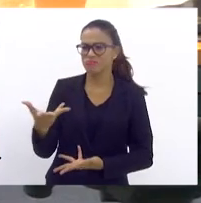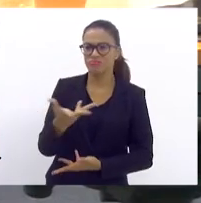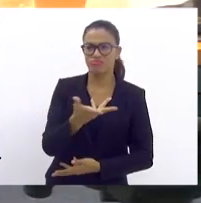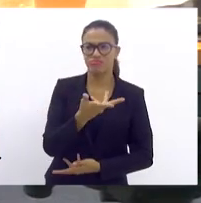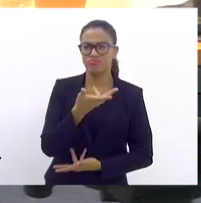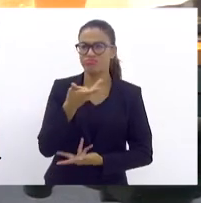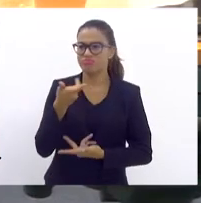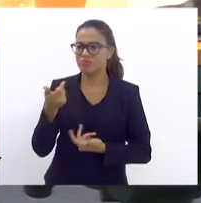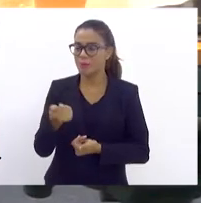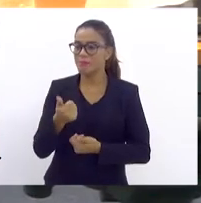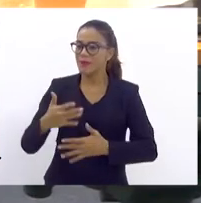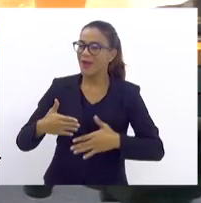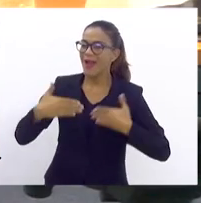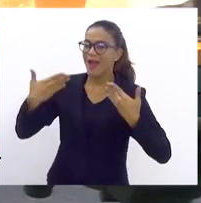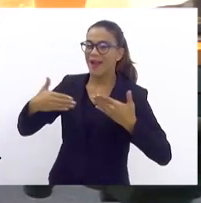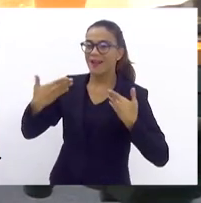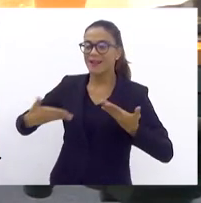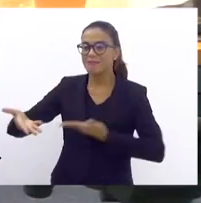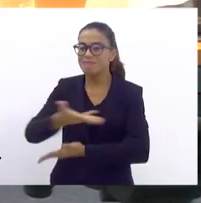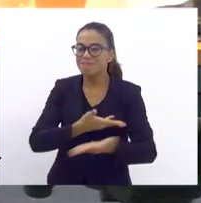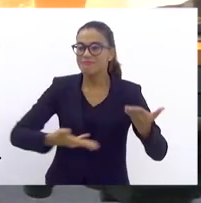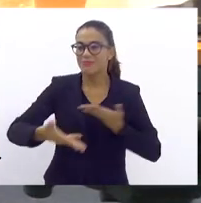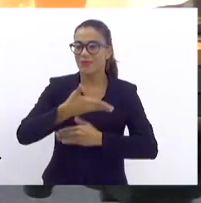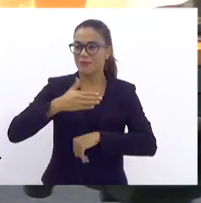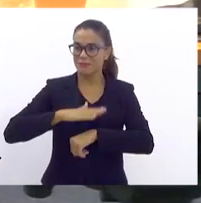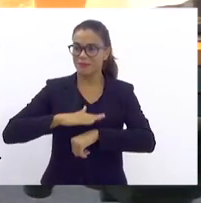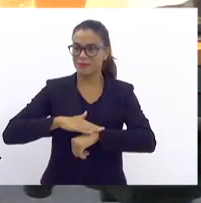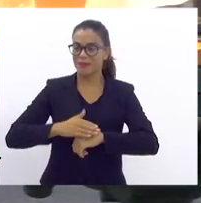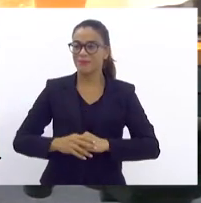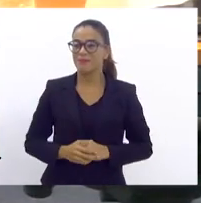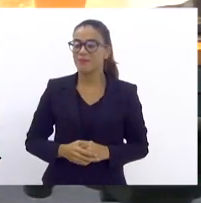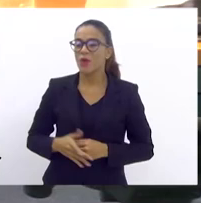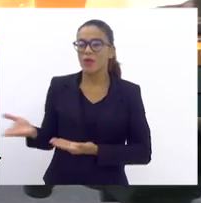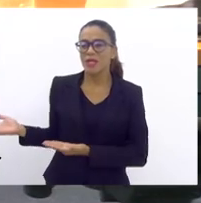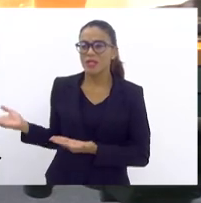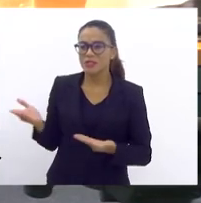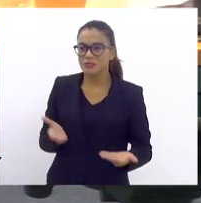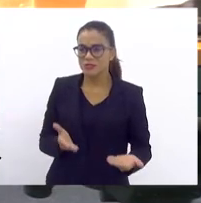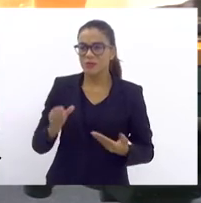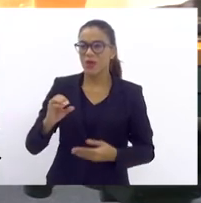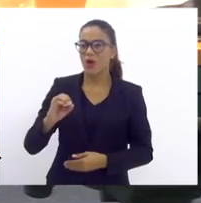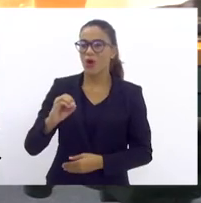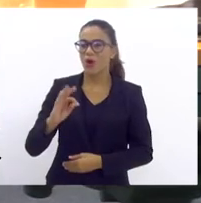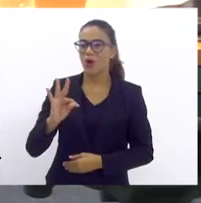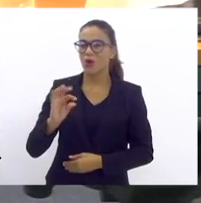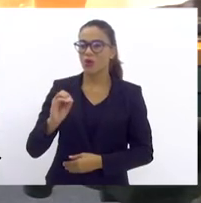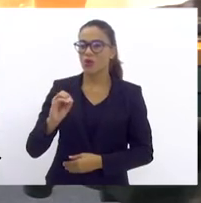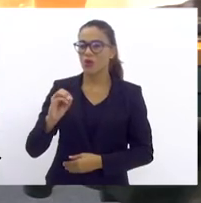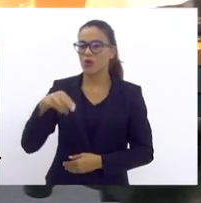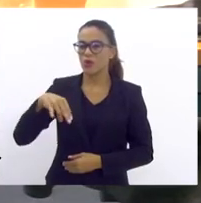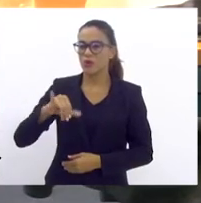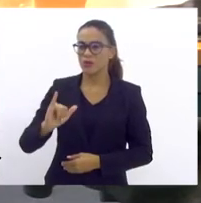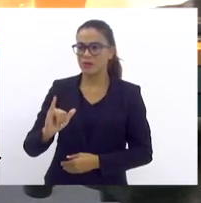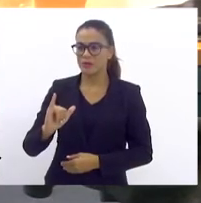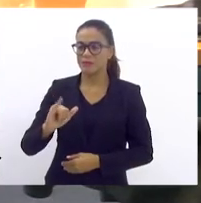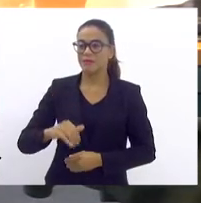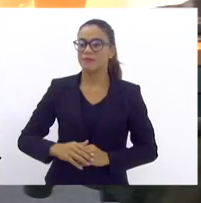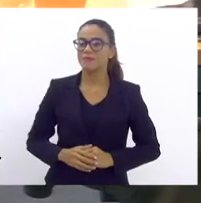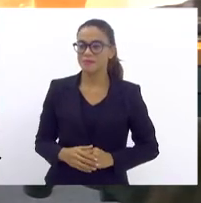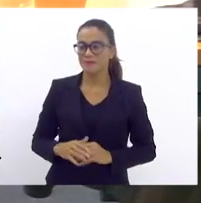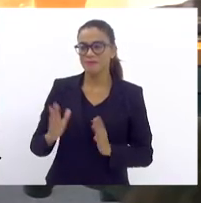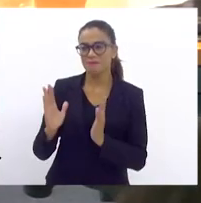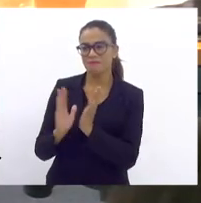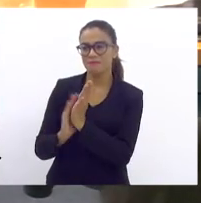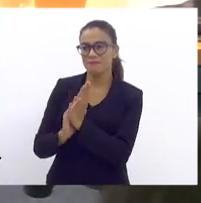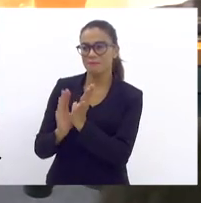me dando alegria de compartilhar também este momento queria chamar o deputado Tony de Paula pai para compor a mesa conosco por favor uma